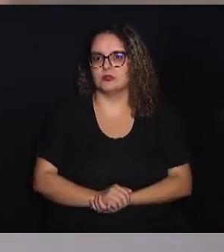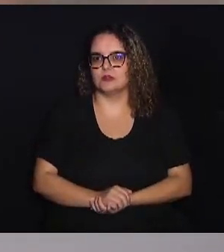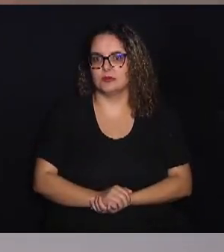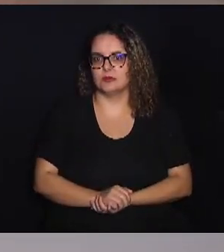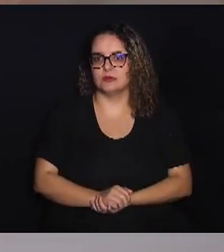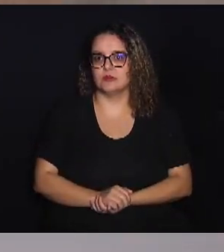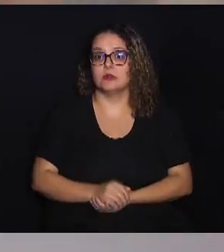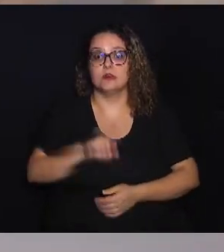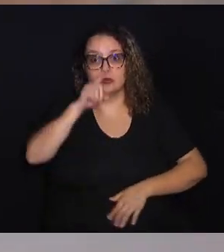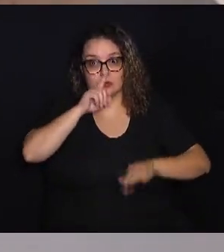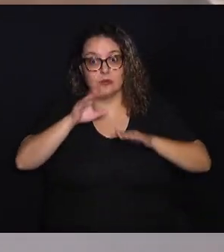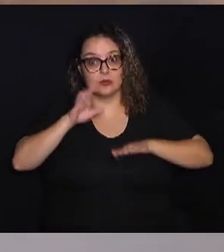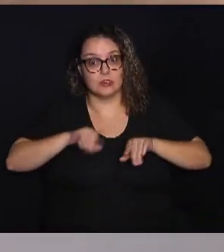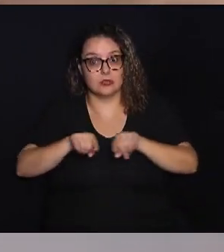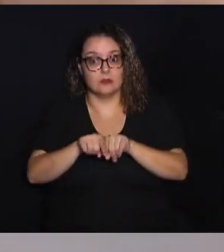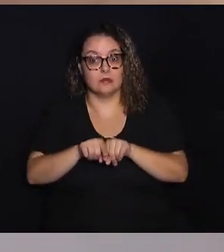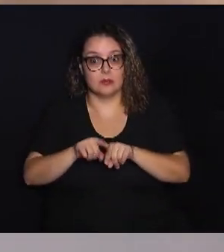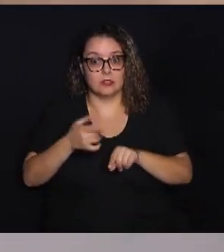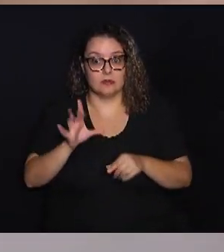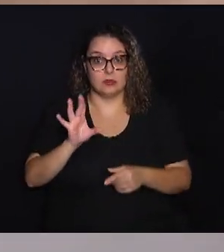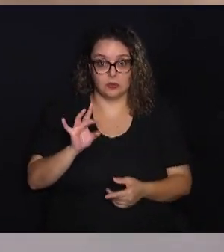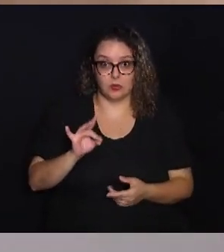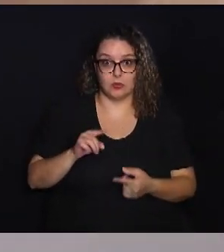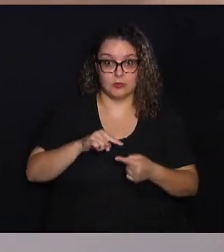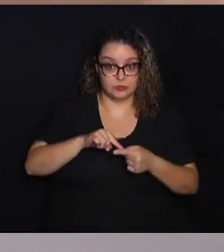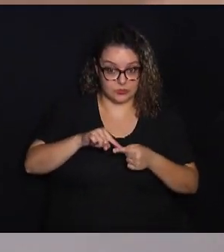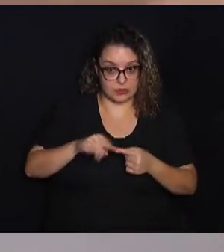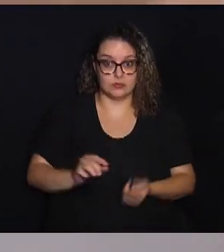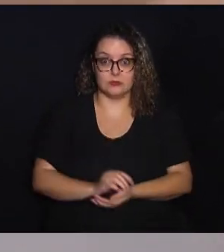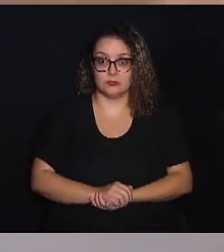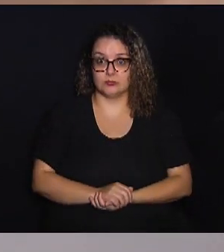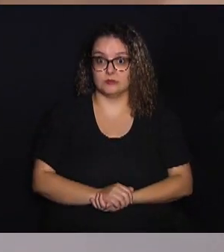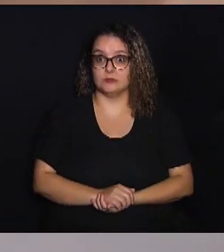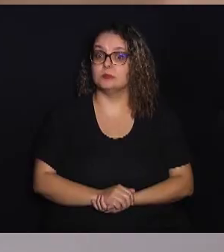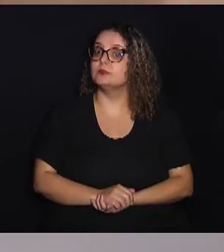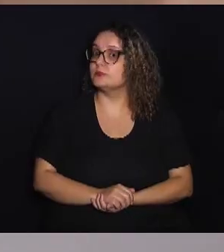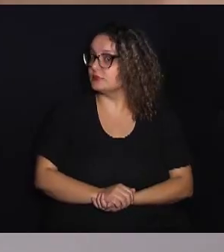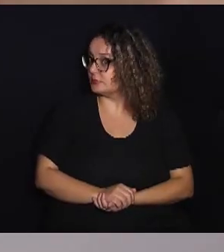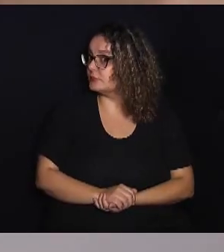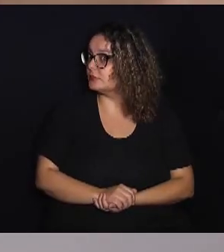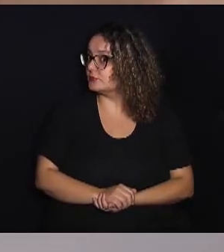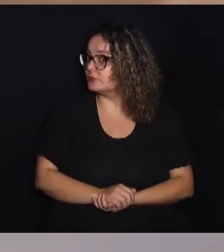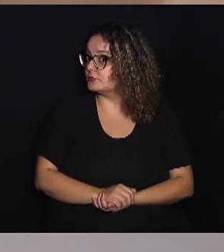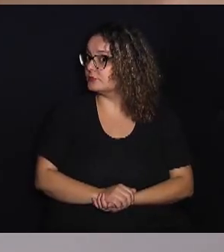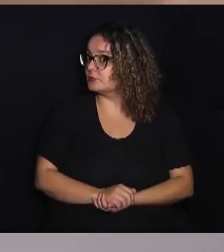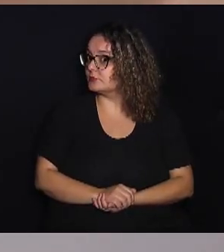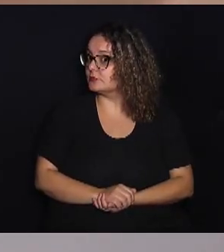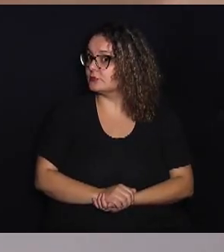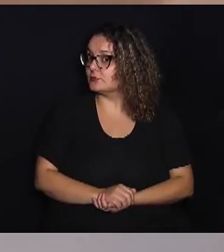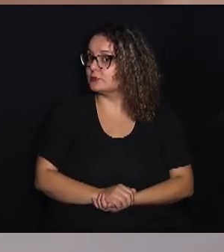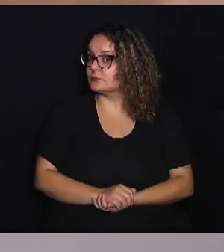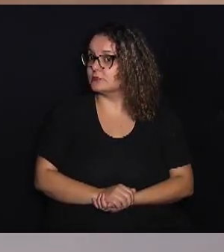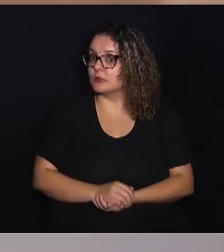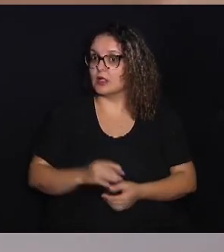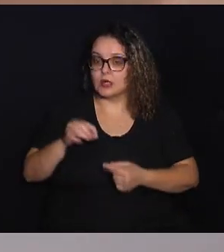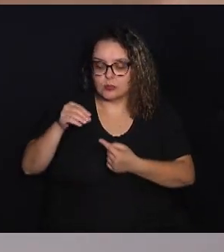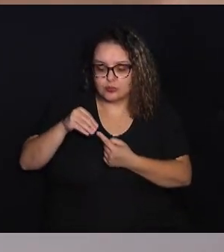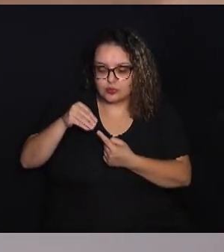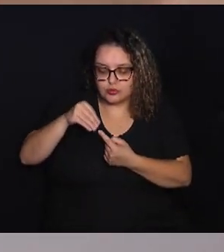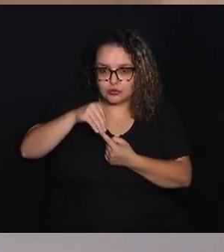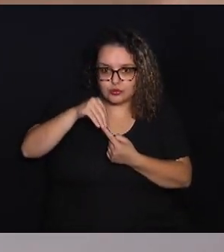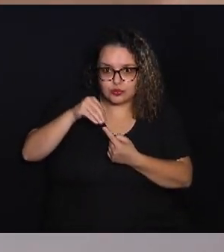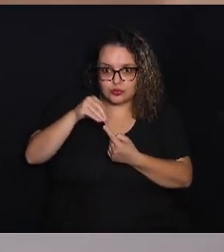usar em várias alturas. A gente mostra isso. Mas eu uso aqui um pouco mais